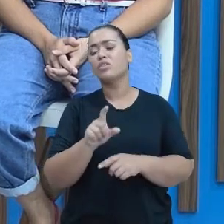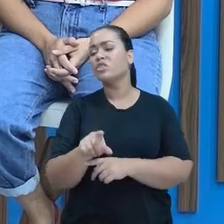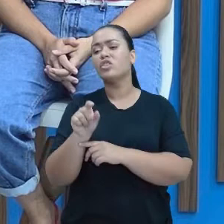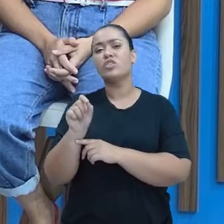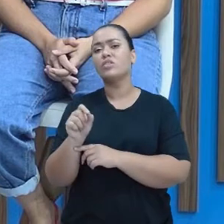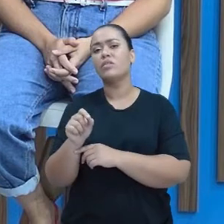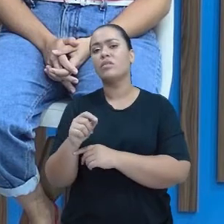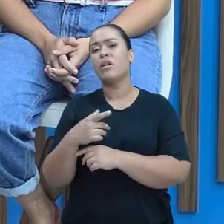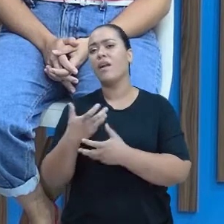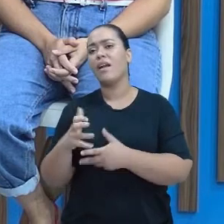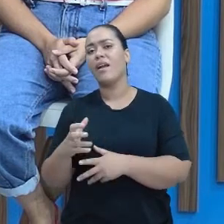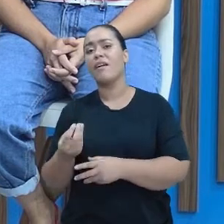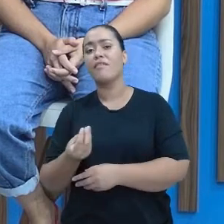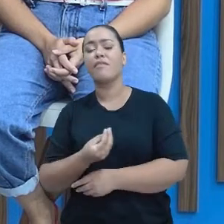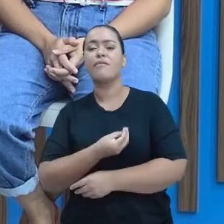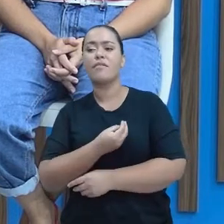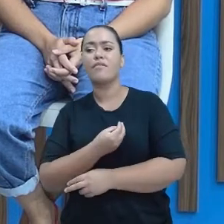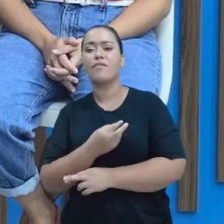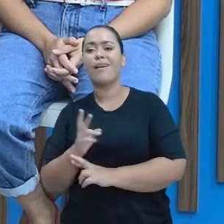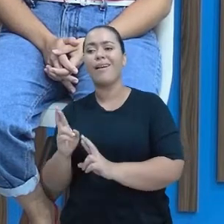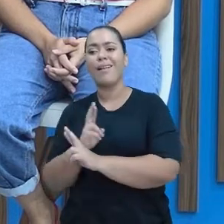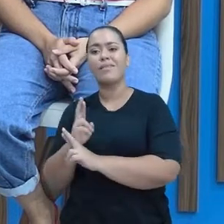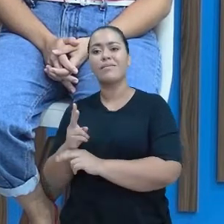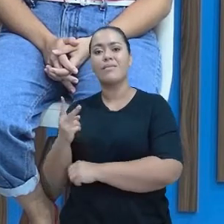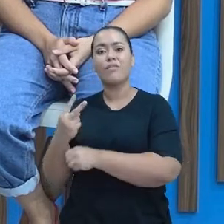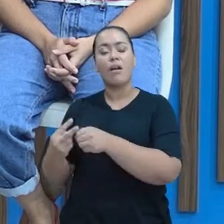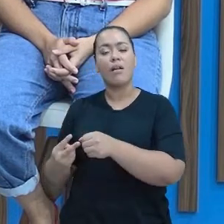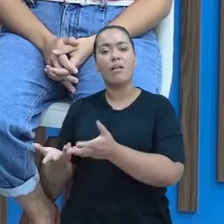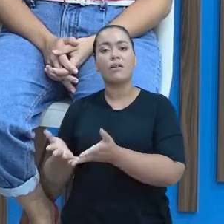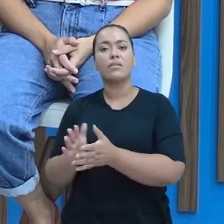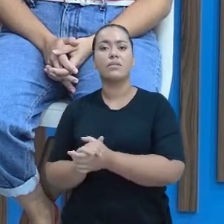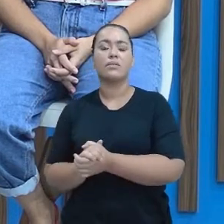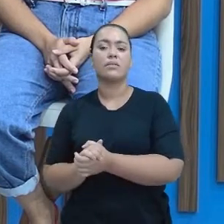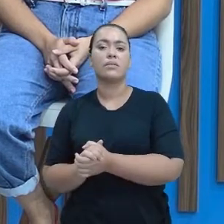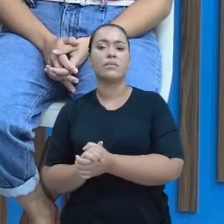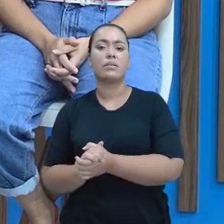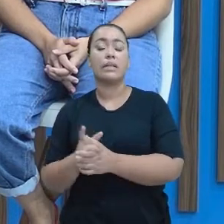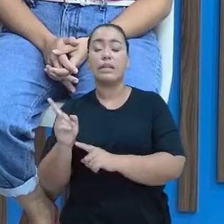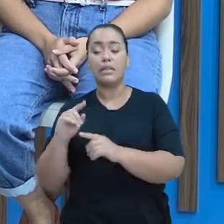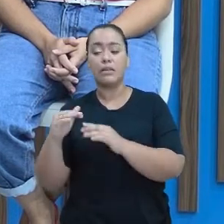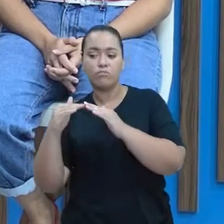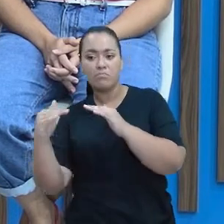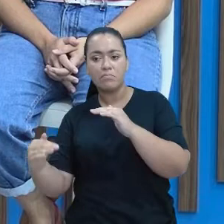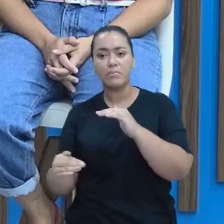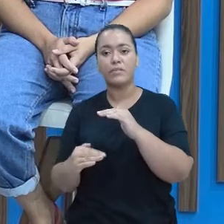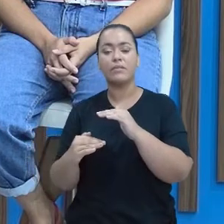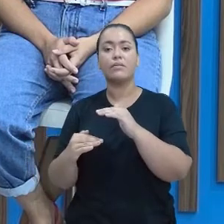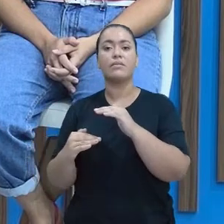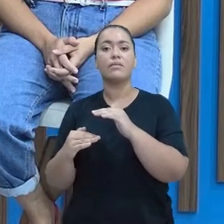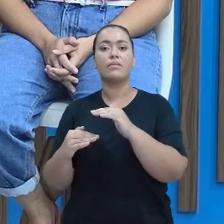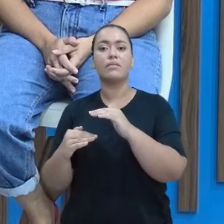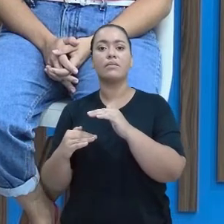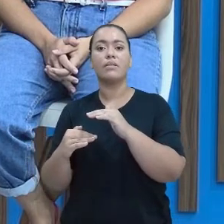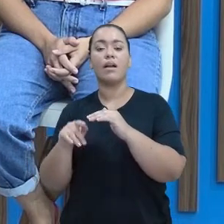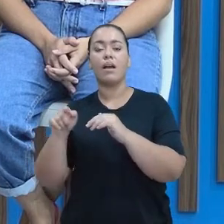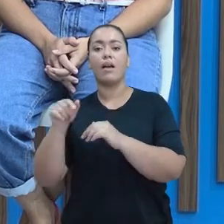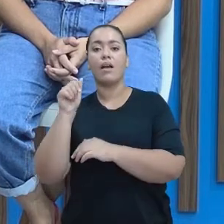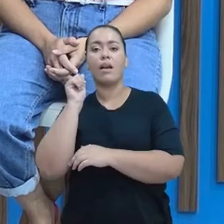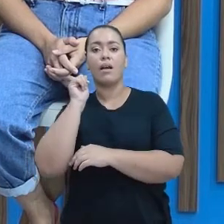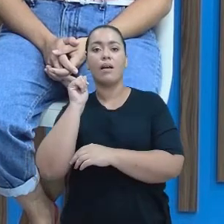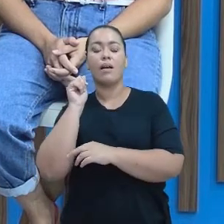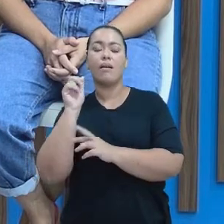de não viver uma relação violenta, de não se submeter a